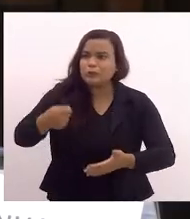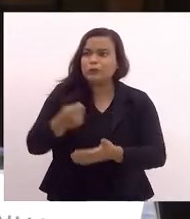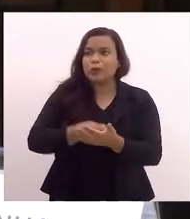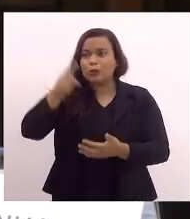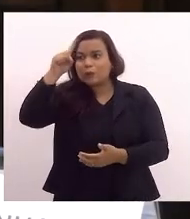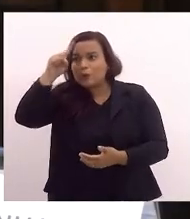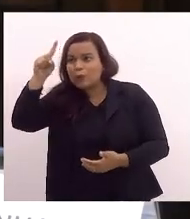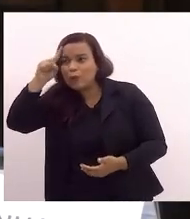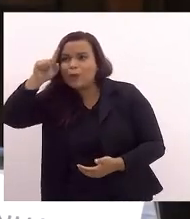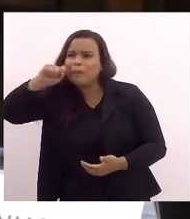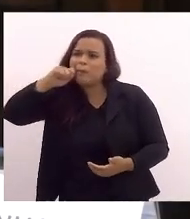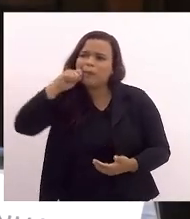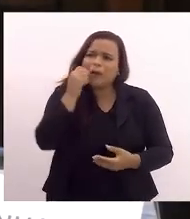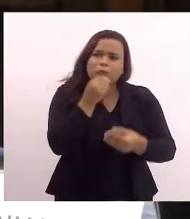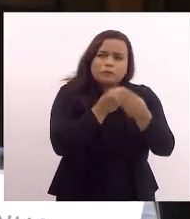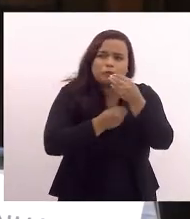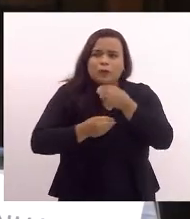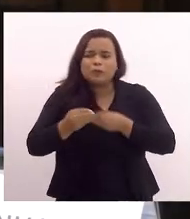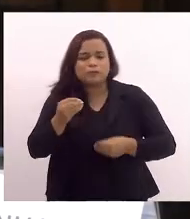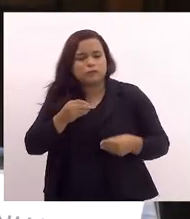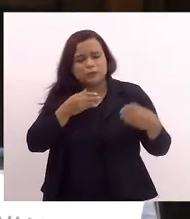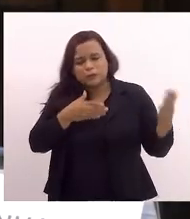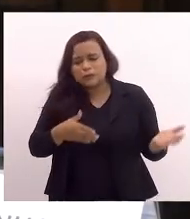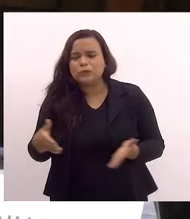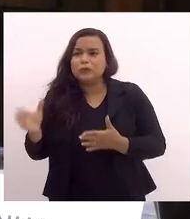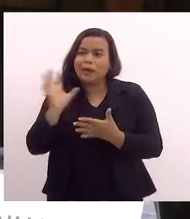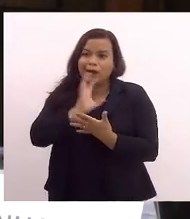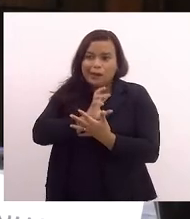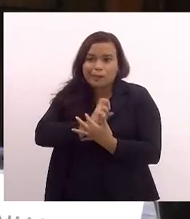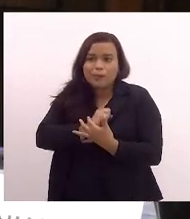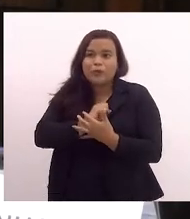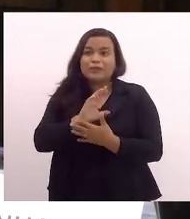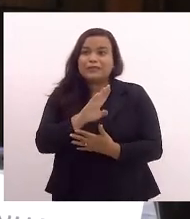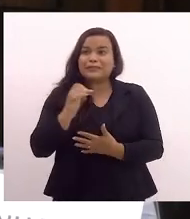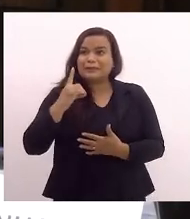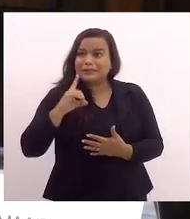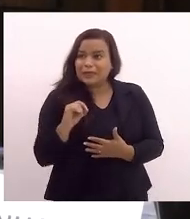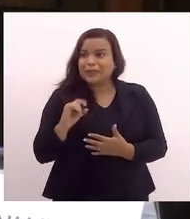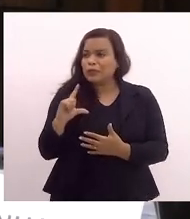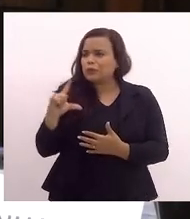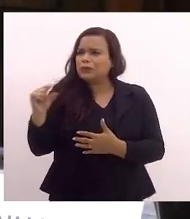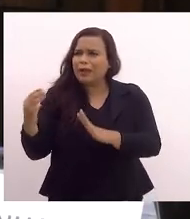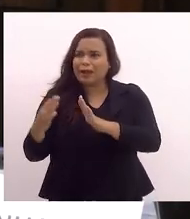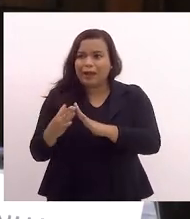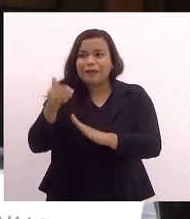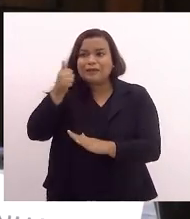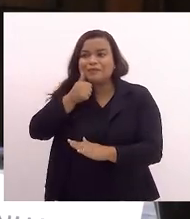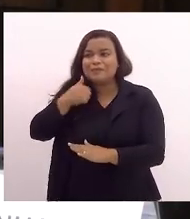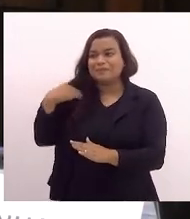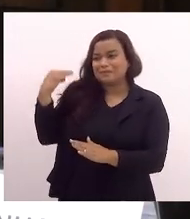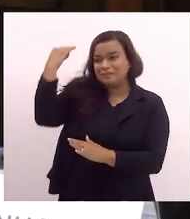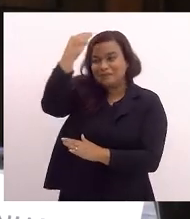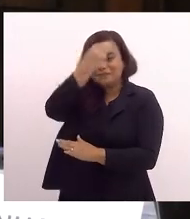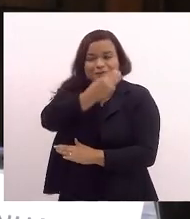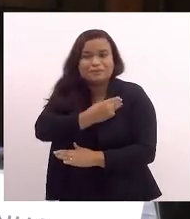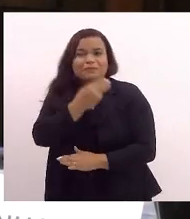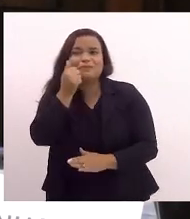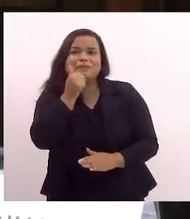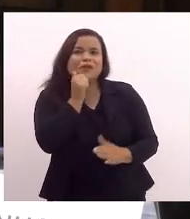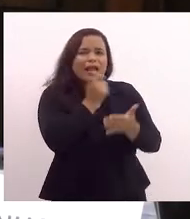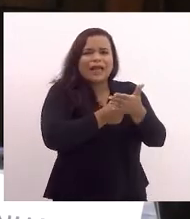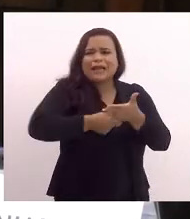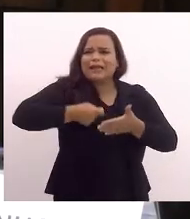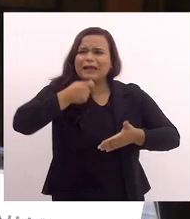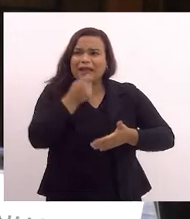do amor. Saía de casa bem cedo, sob a bênção de sua mãe Maria, mulher preta guerreira que orava por seu filho